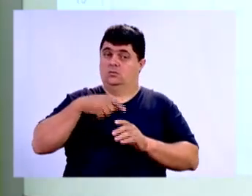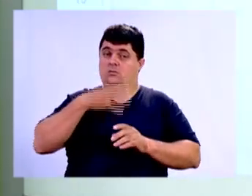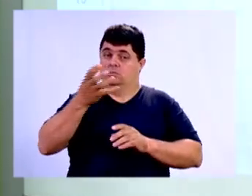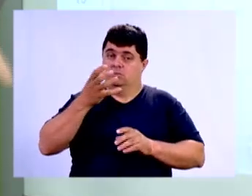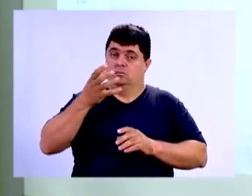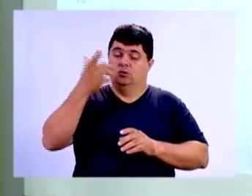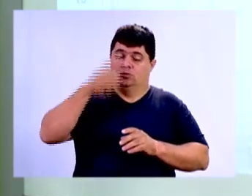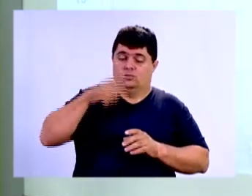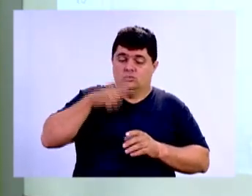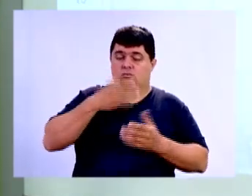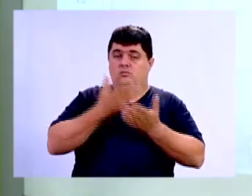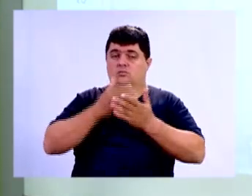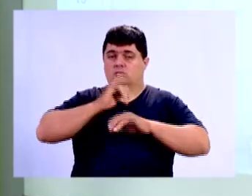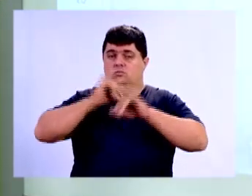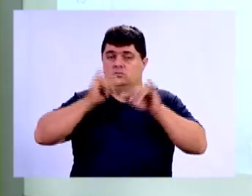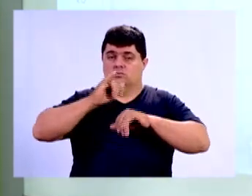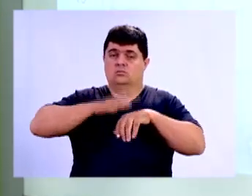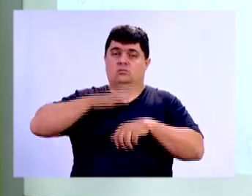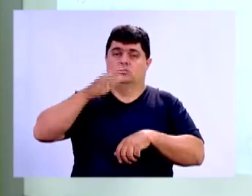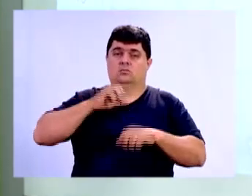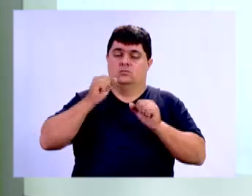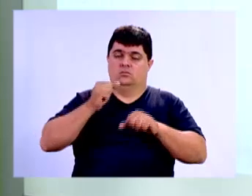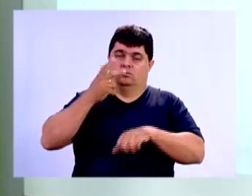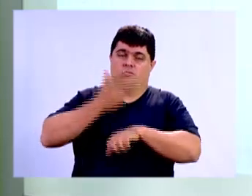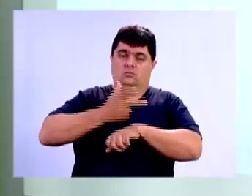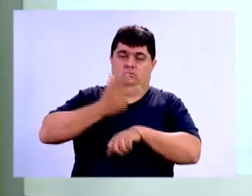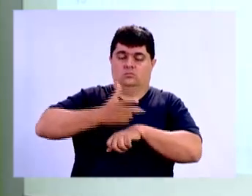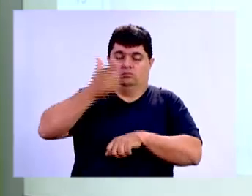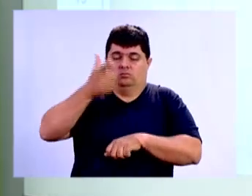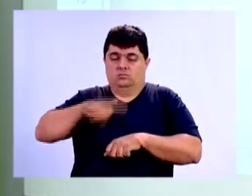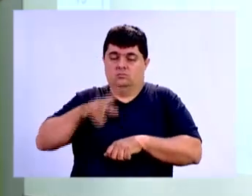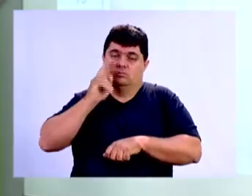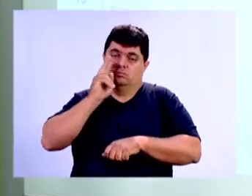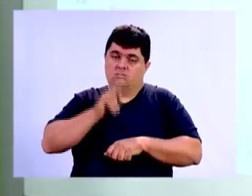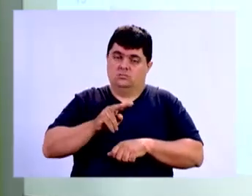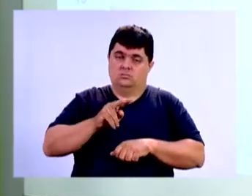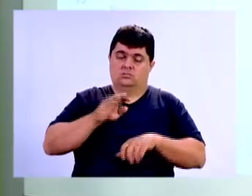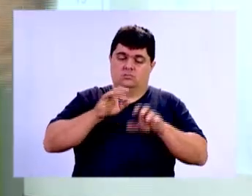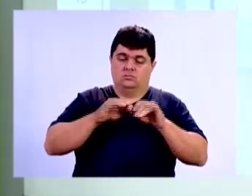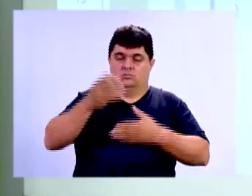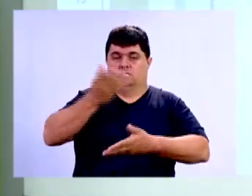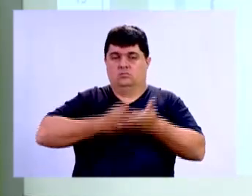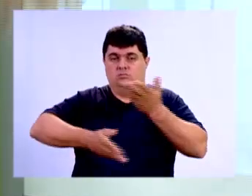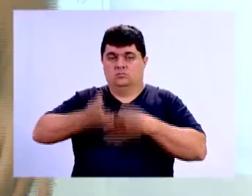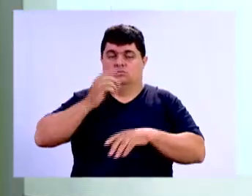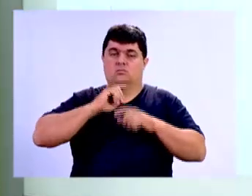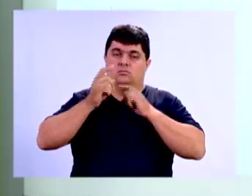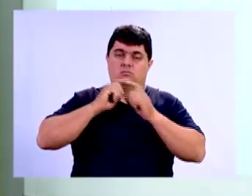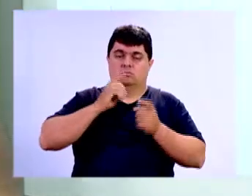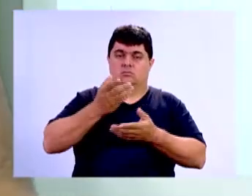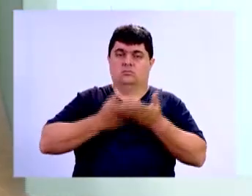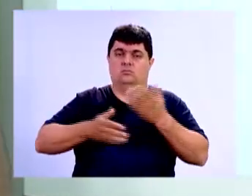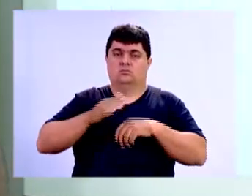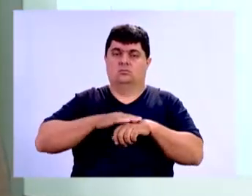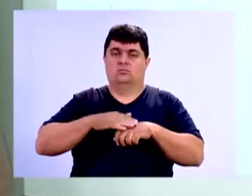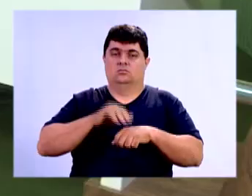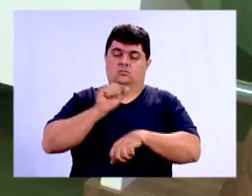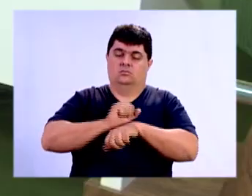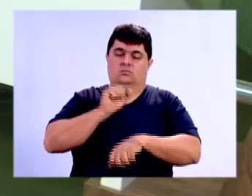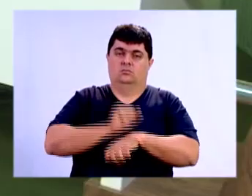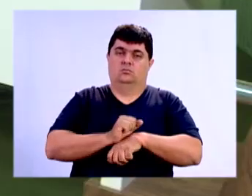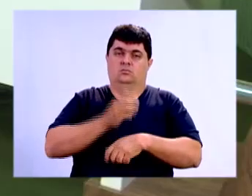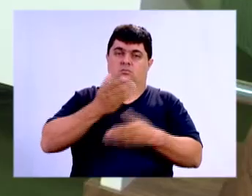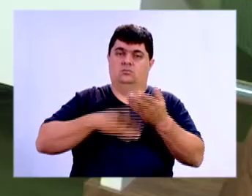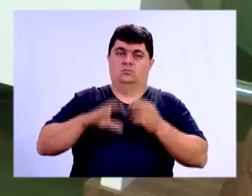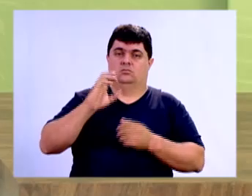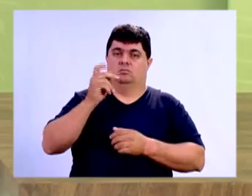quiserem pegar mais informações, vocês podem dar uma teclada com a gente no fórum, falar com o professor aí. Professor, nós estamos aguardando aqui